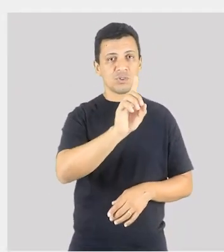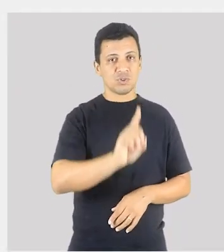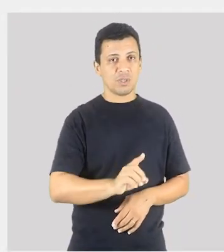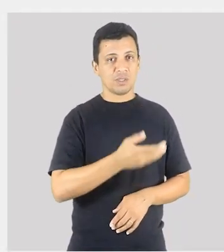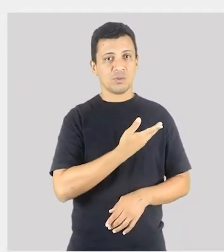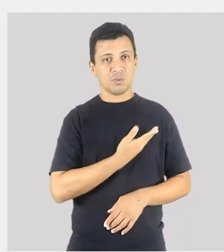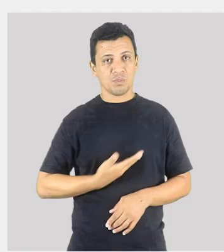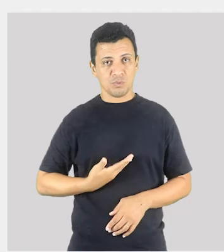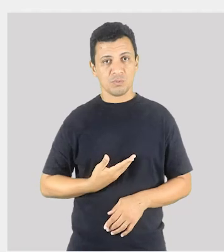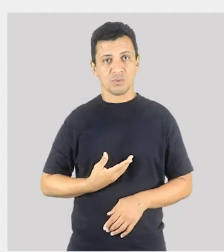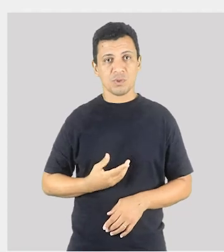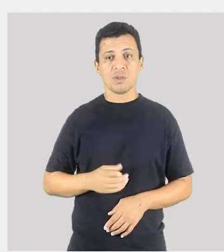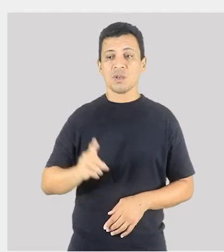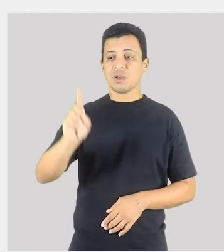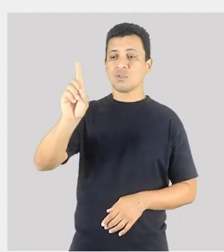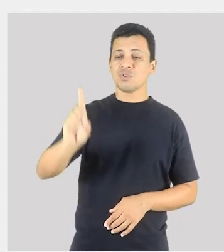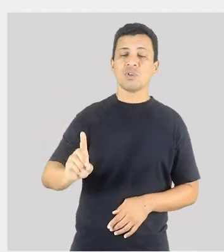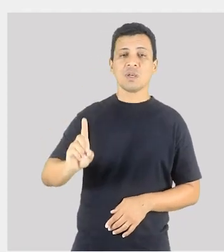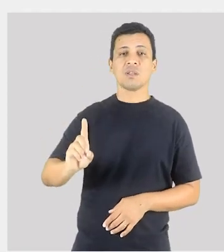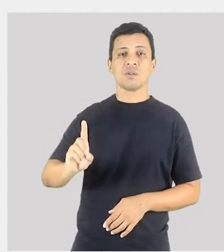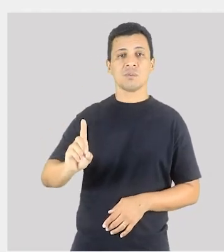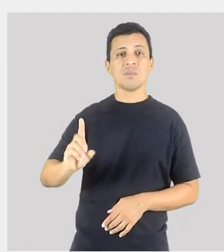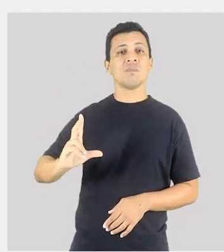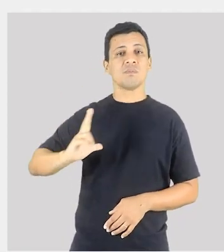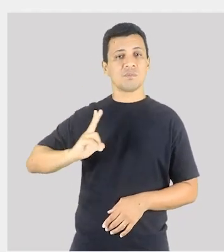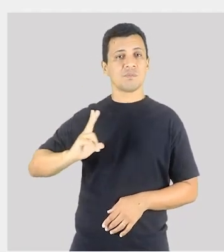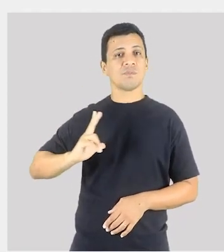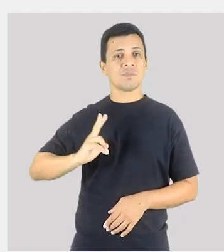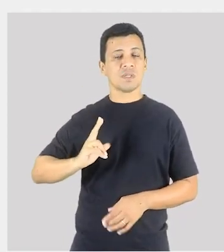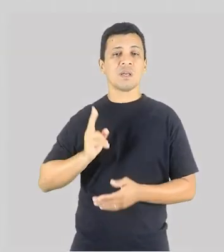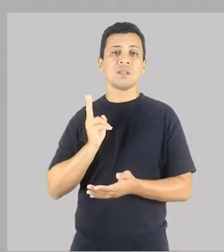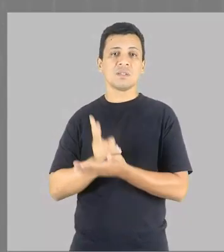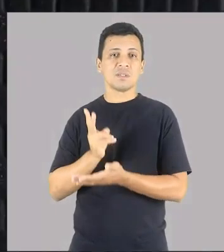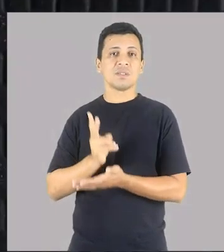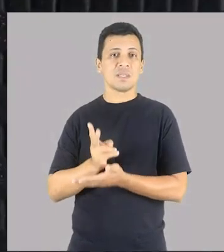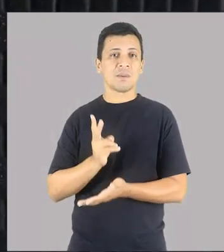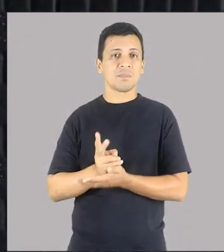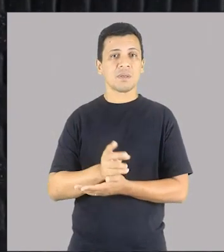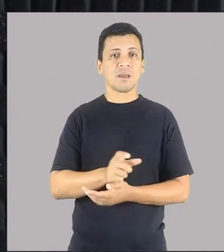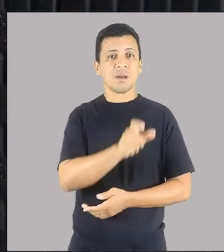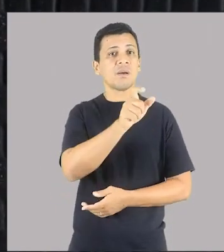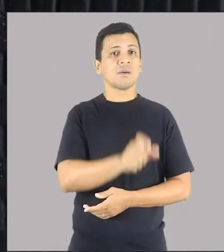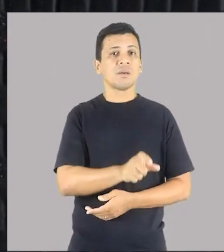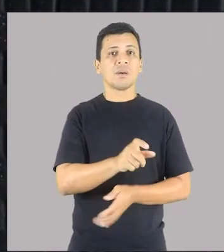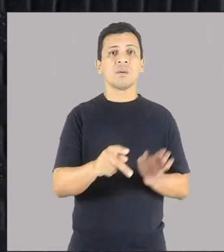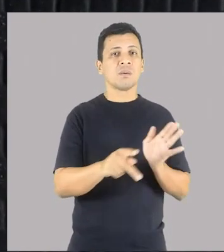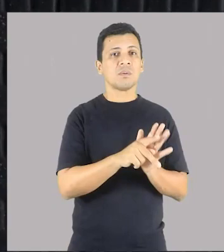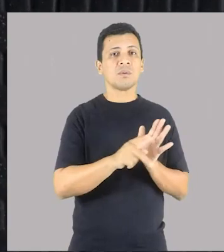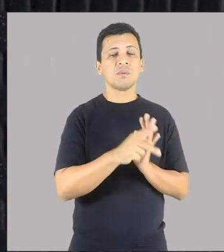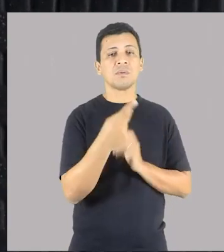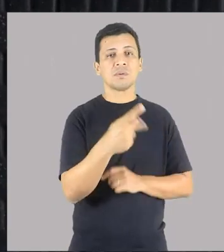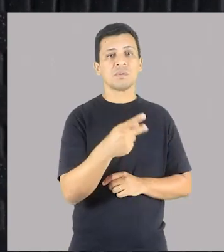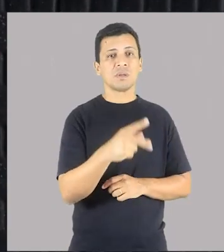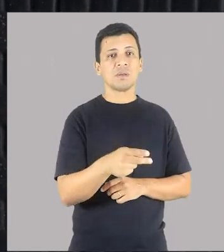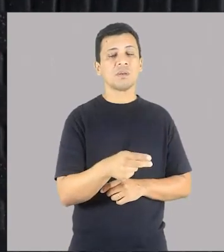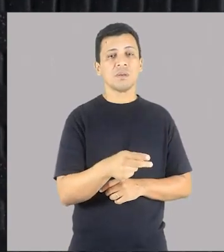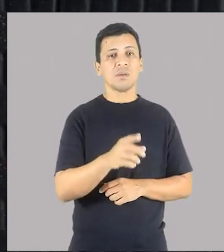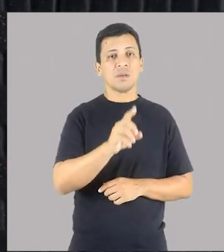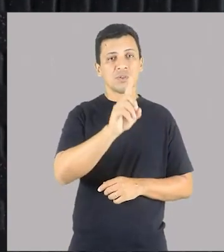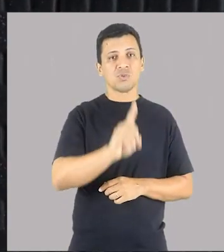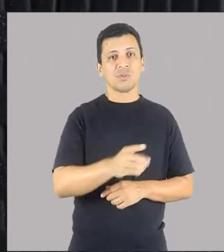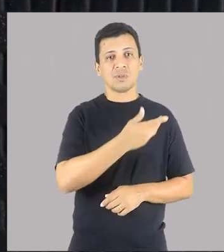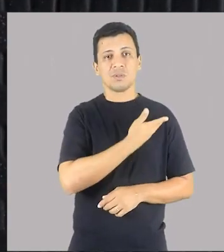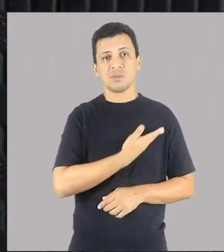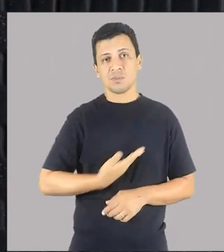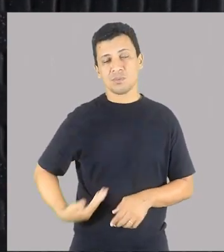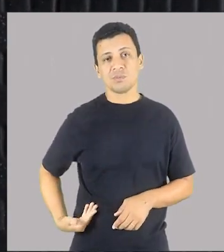direito privado, o Estado atua, mas sempre mantém a sua personalidade jurídica de direito público. Isso é cobrado, é uma